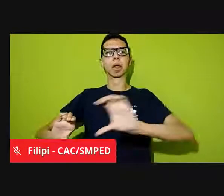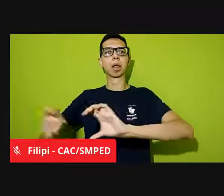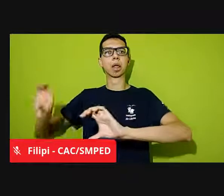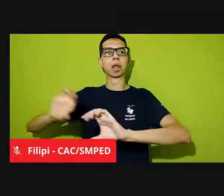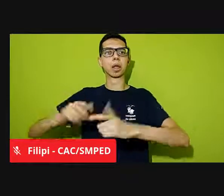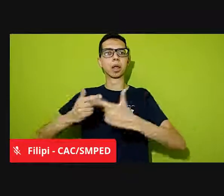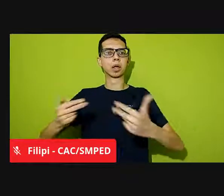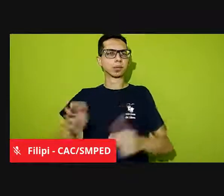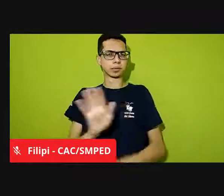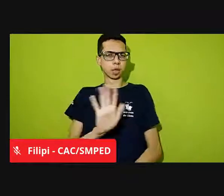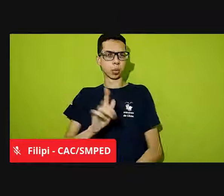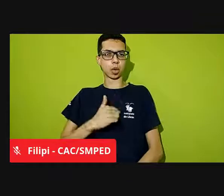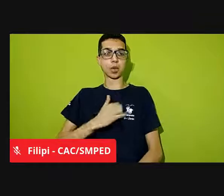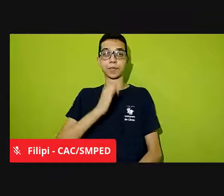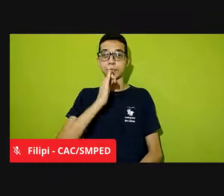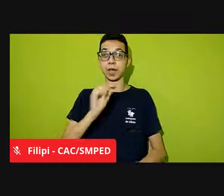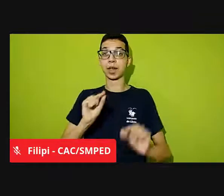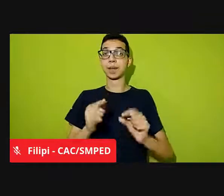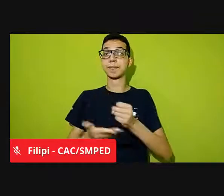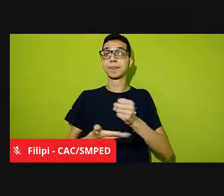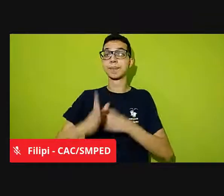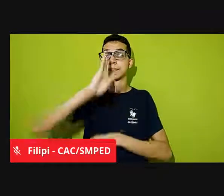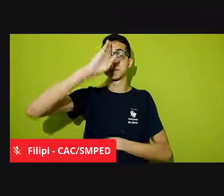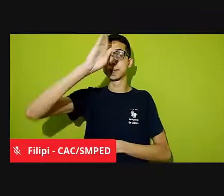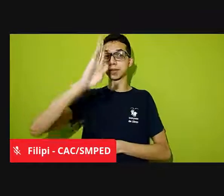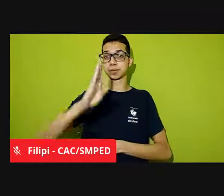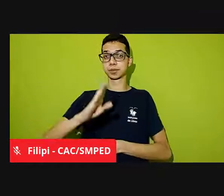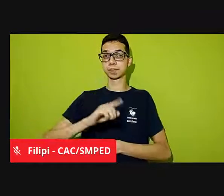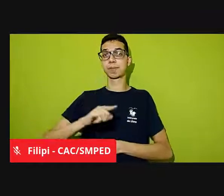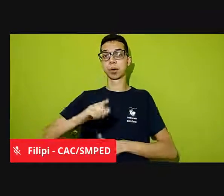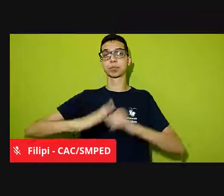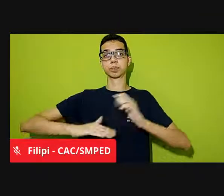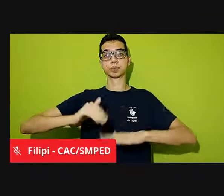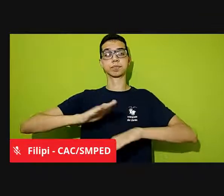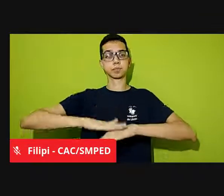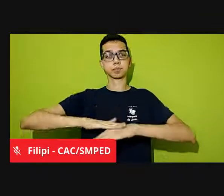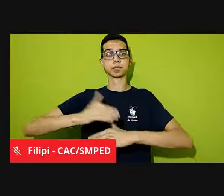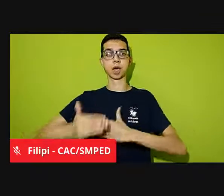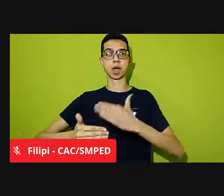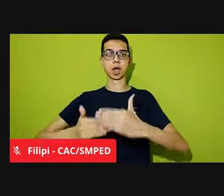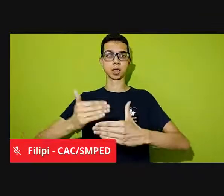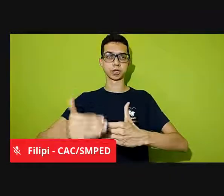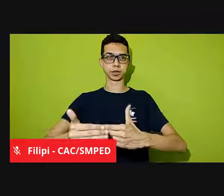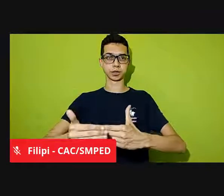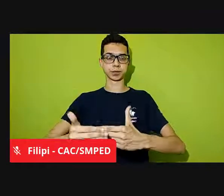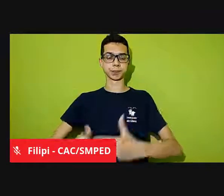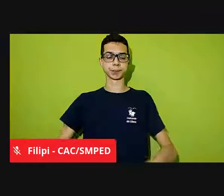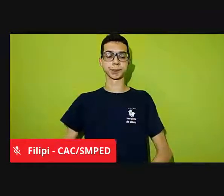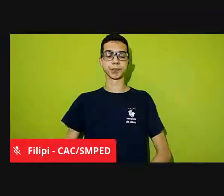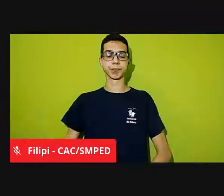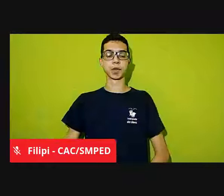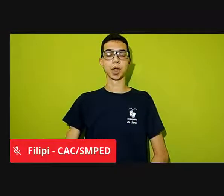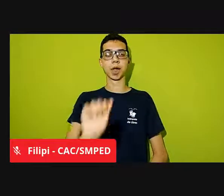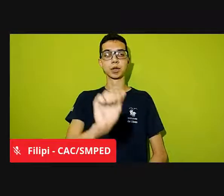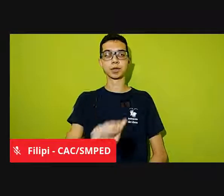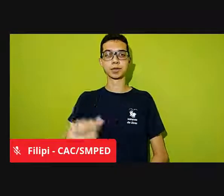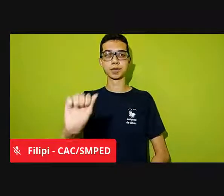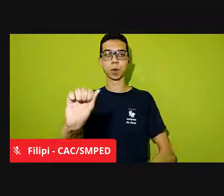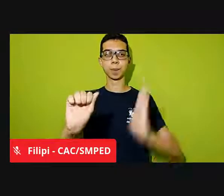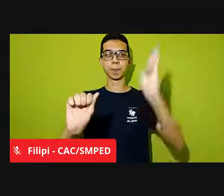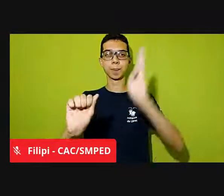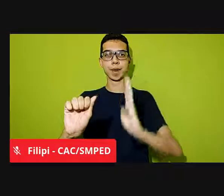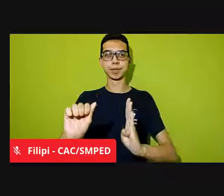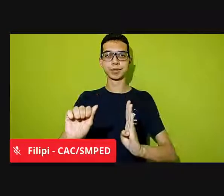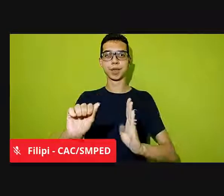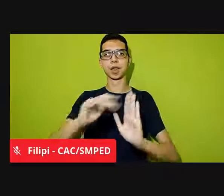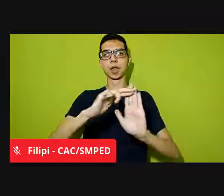para mensurar essas práticas e para direcionar essas práticas. A Associação Brasileira de Normas Técnicas, né, a ABNT 9050, o